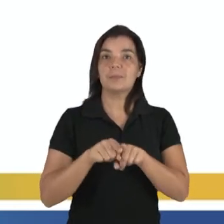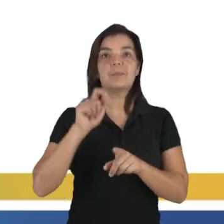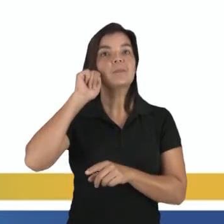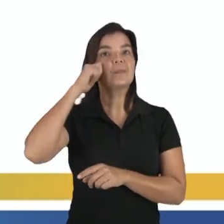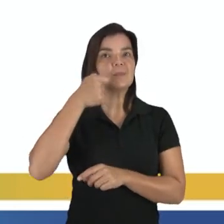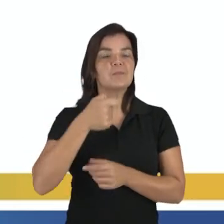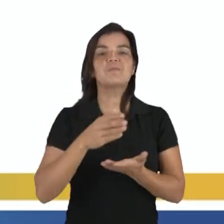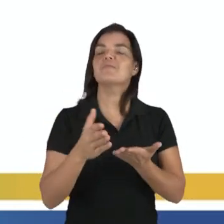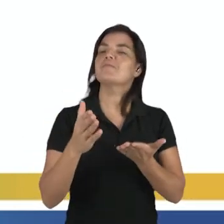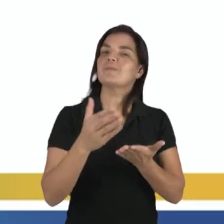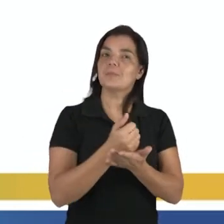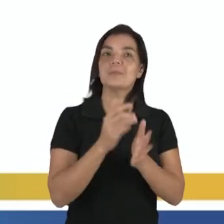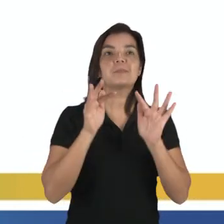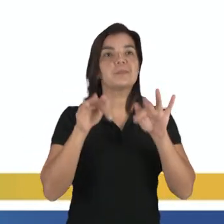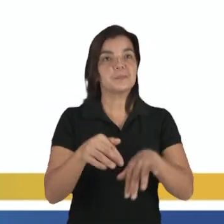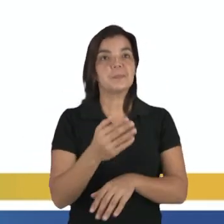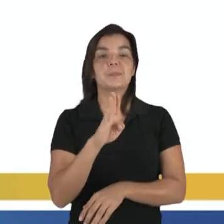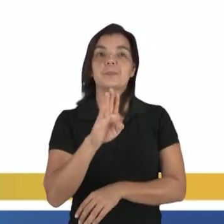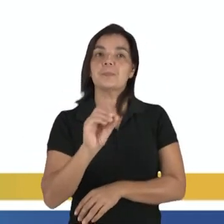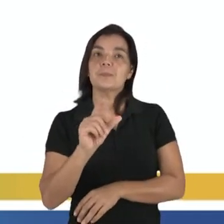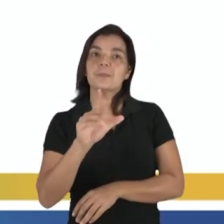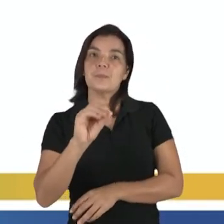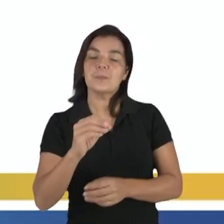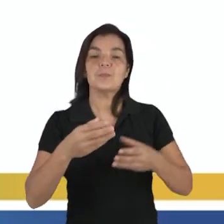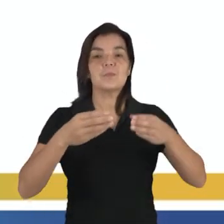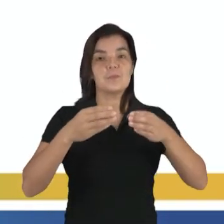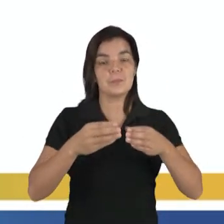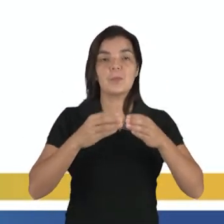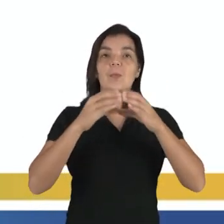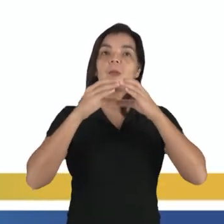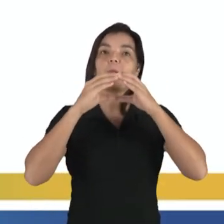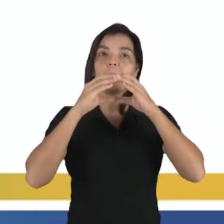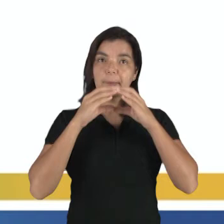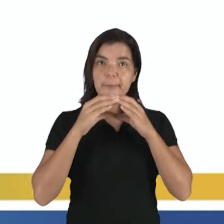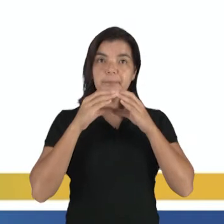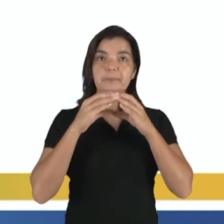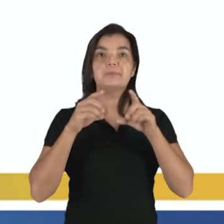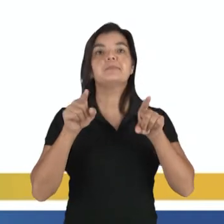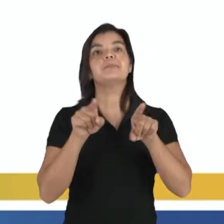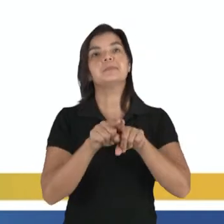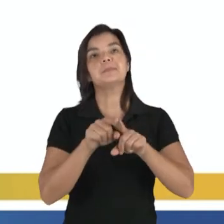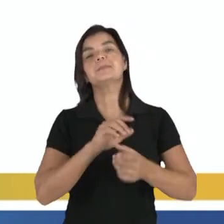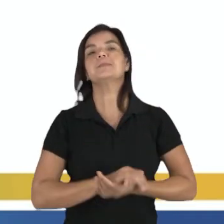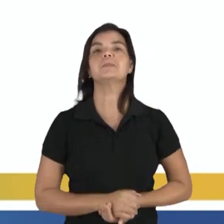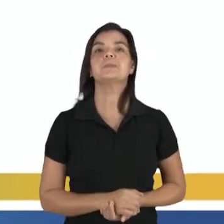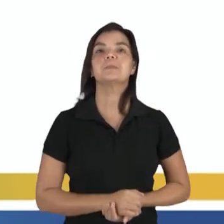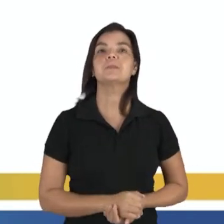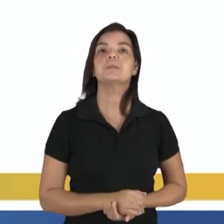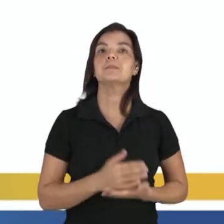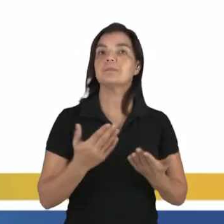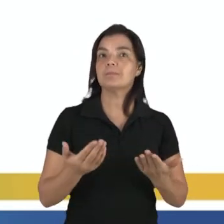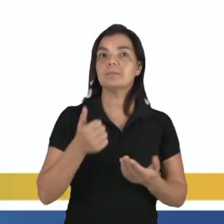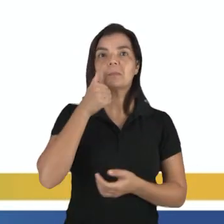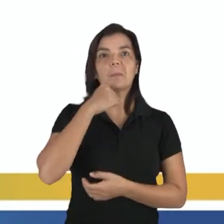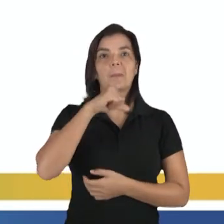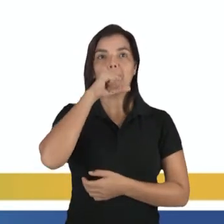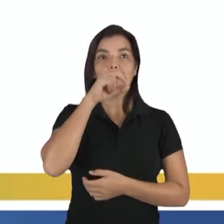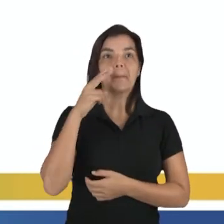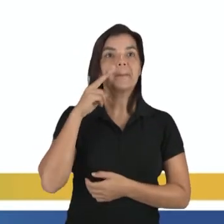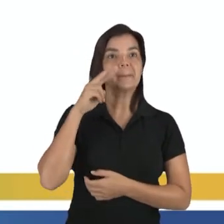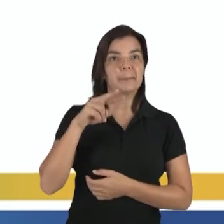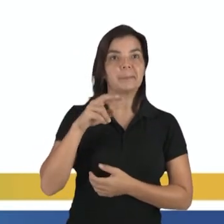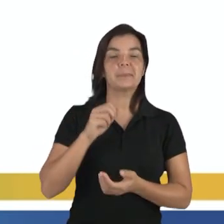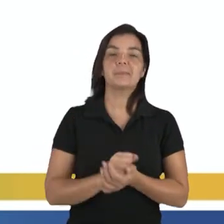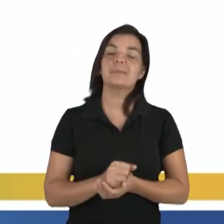A negrinha agarra finalmente o bolo com as 2 mãos sôfregas e põe-se a comê-lo. A mulher está